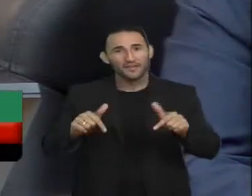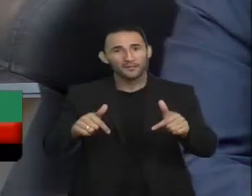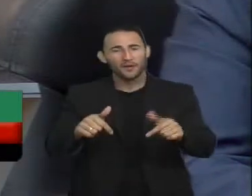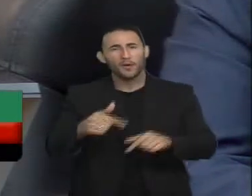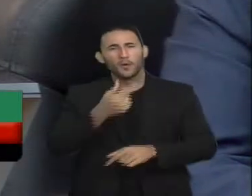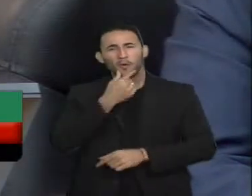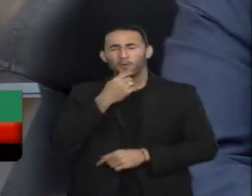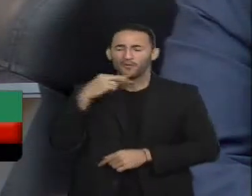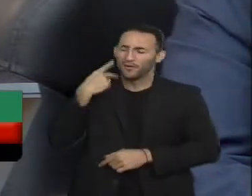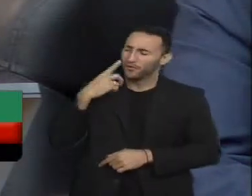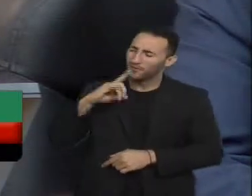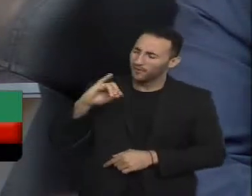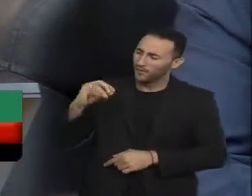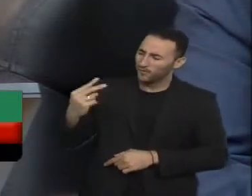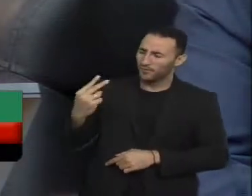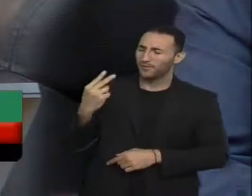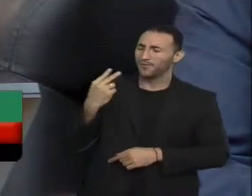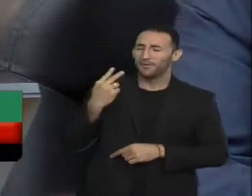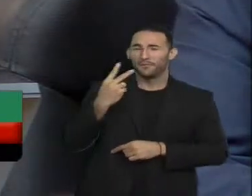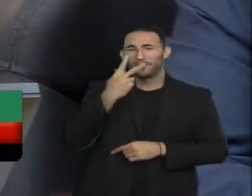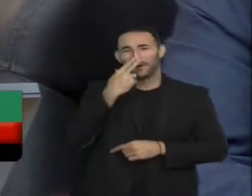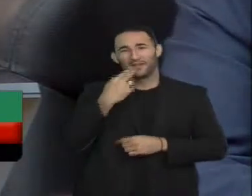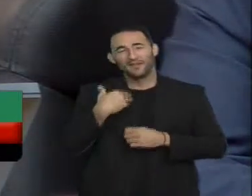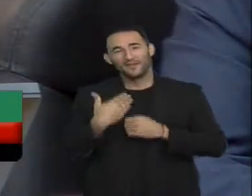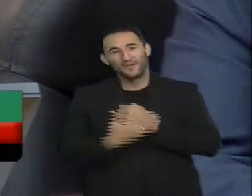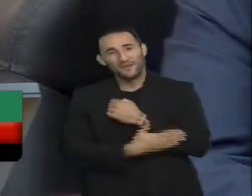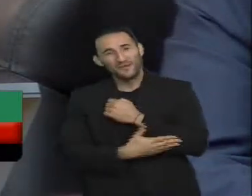me olhando assim, meio com ciúmes.